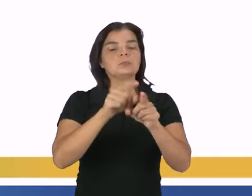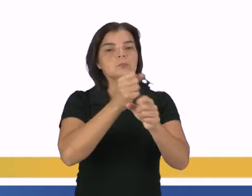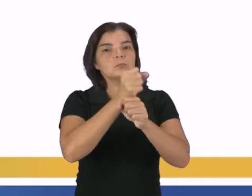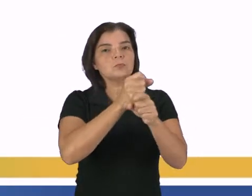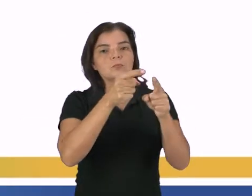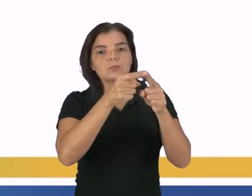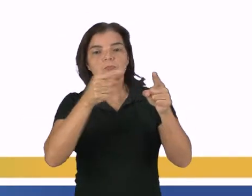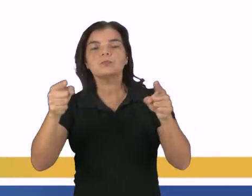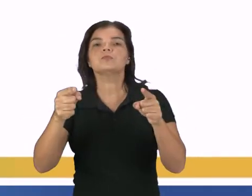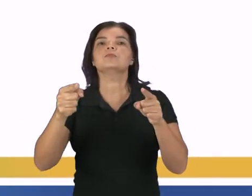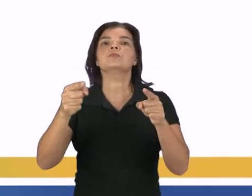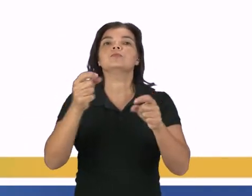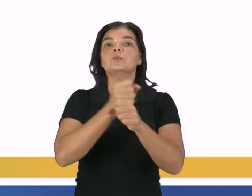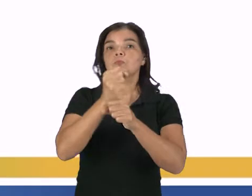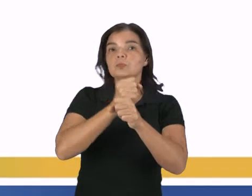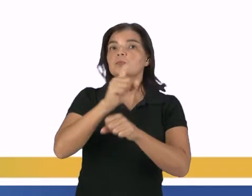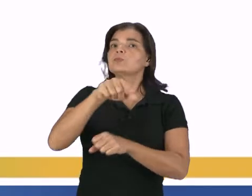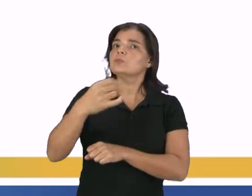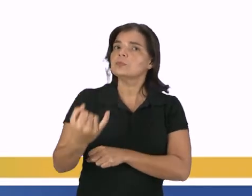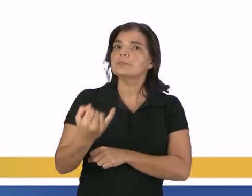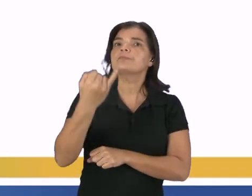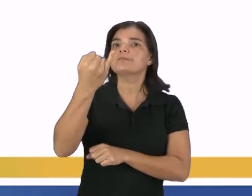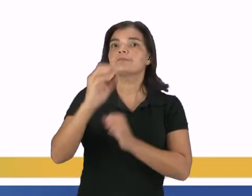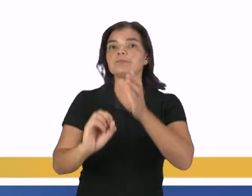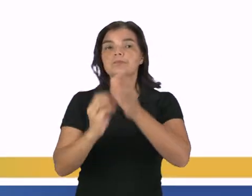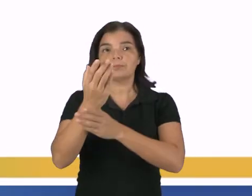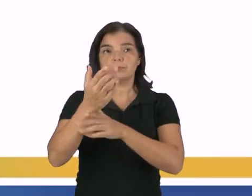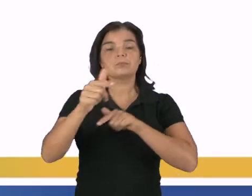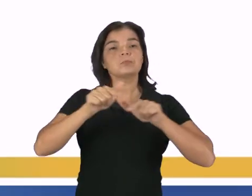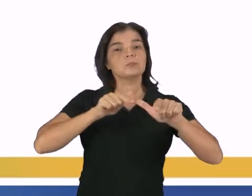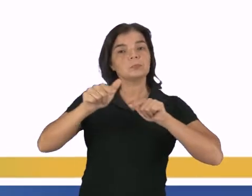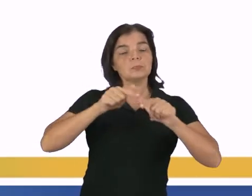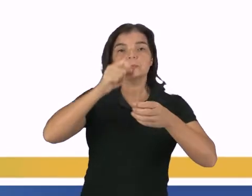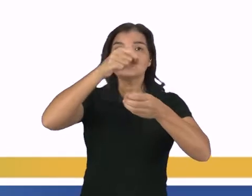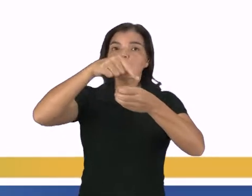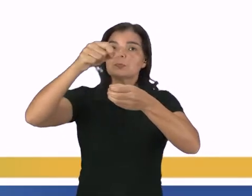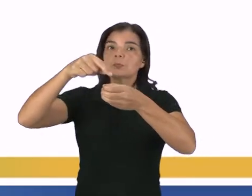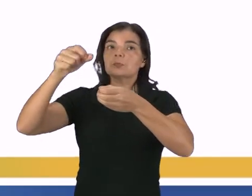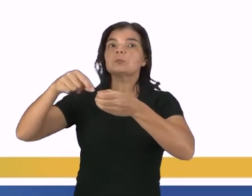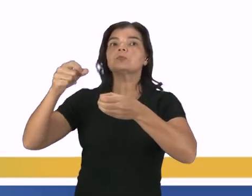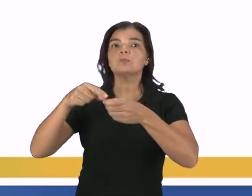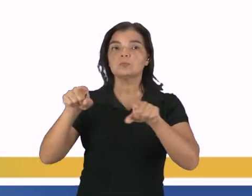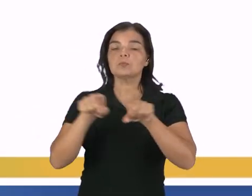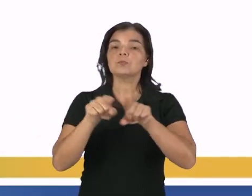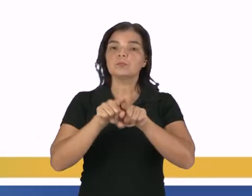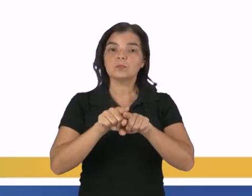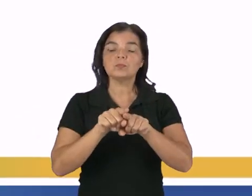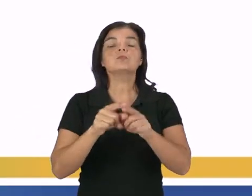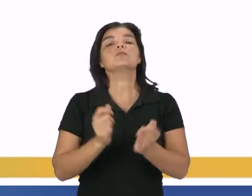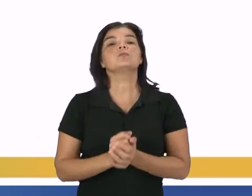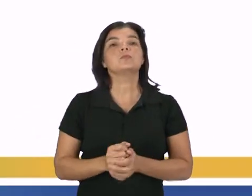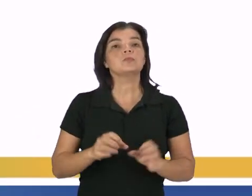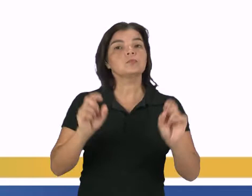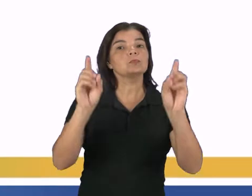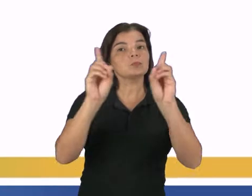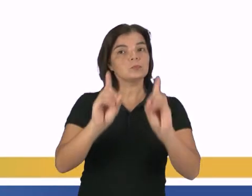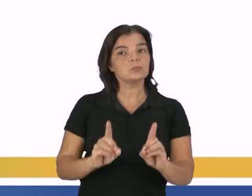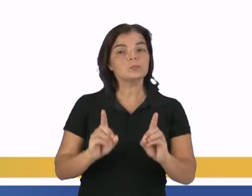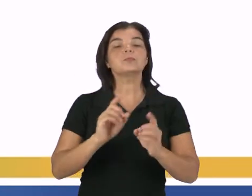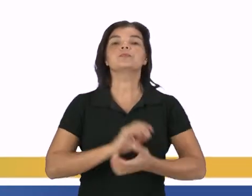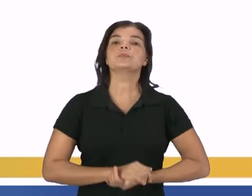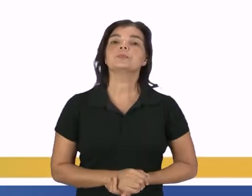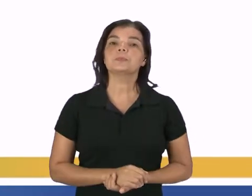era fundamental para a realização das atividades agrícolas e dos rituais aos seus